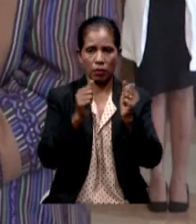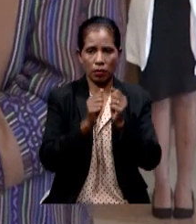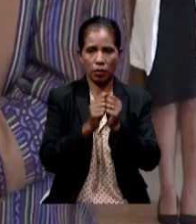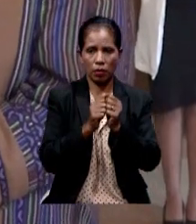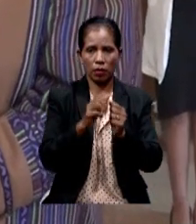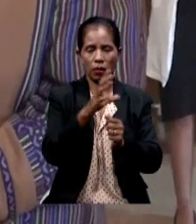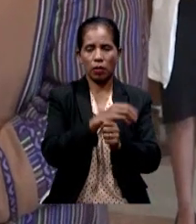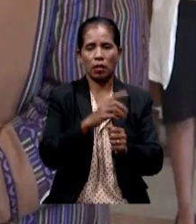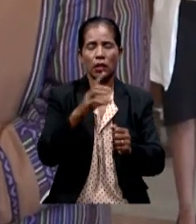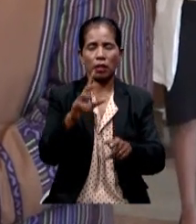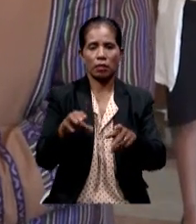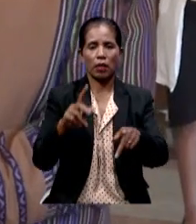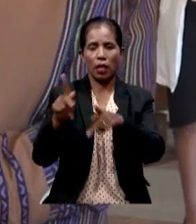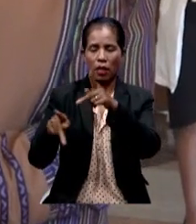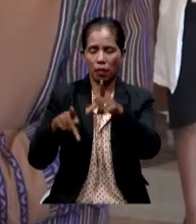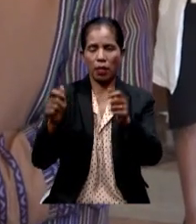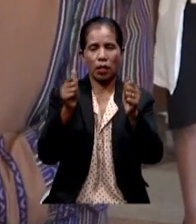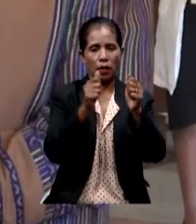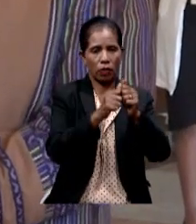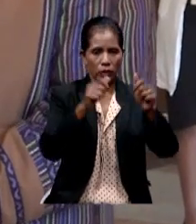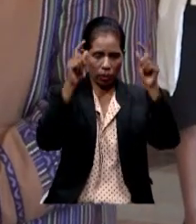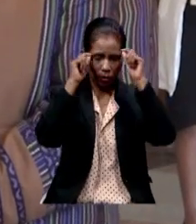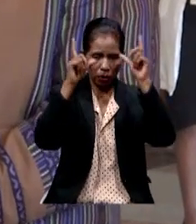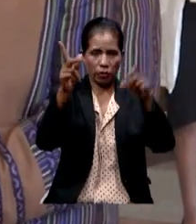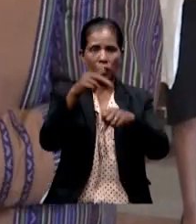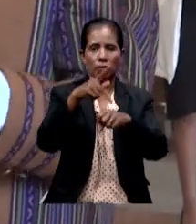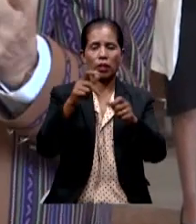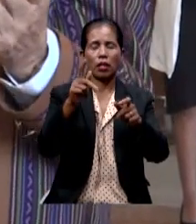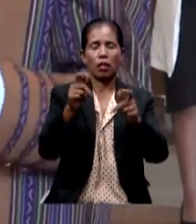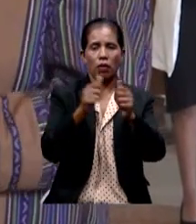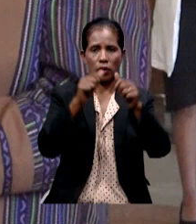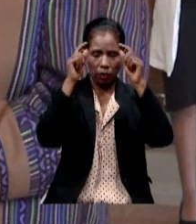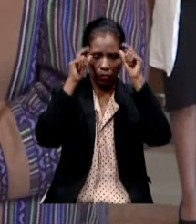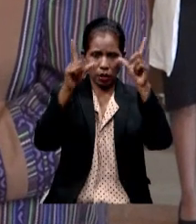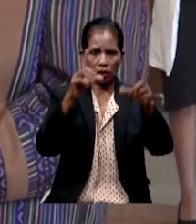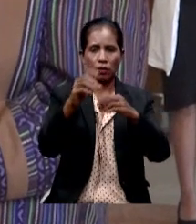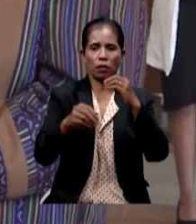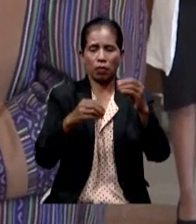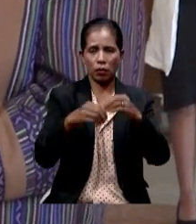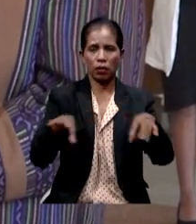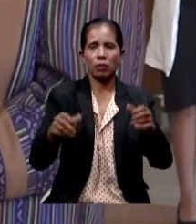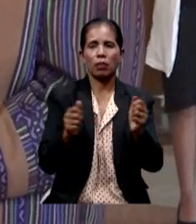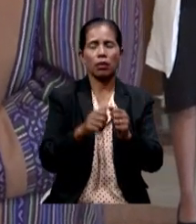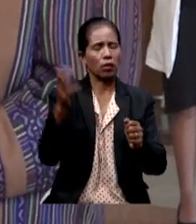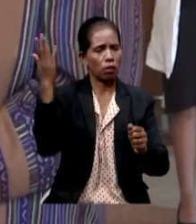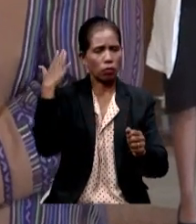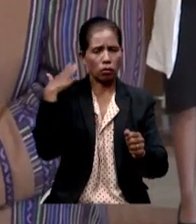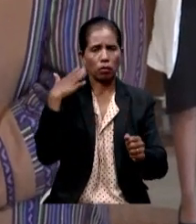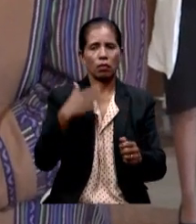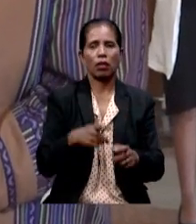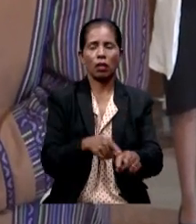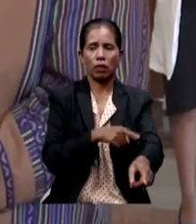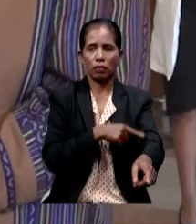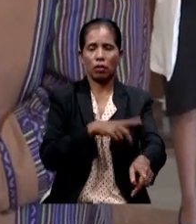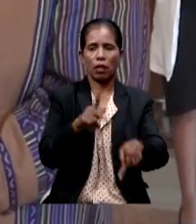people to people, filipinos ou Timor-Leste, que é relação antigua, né? Cleuro, né?